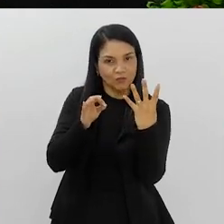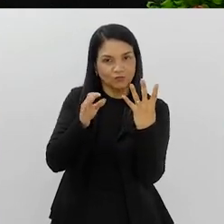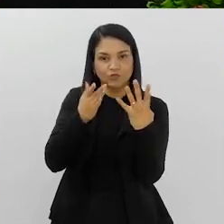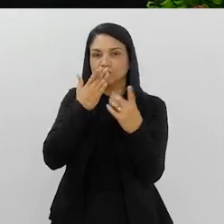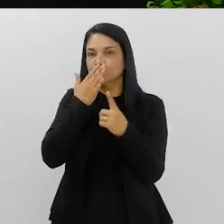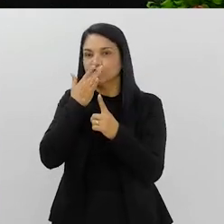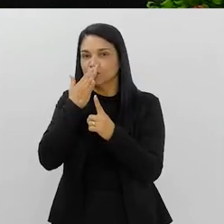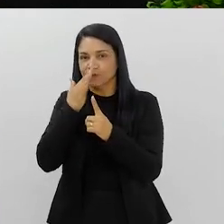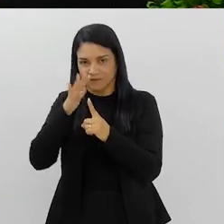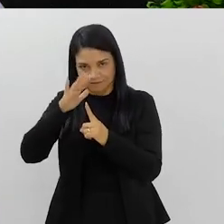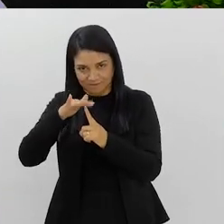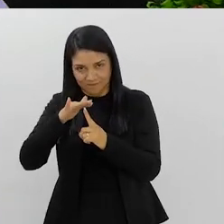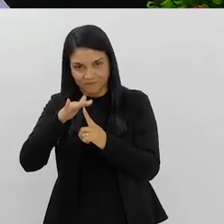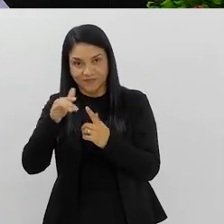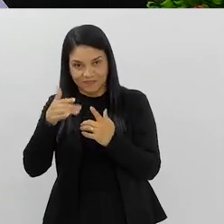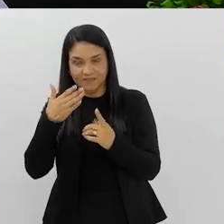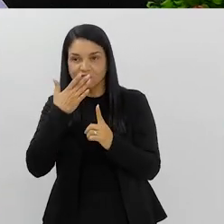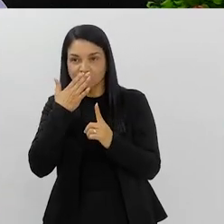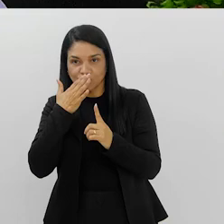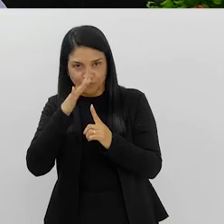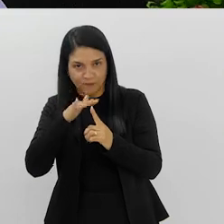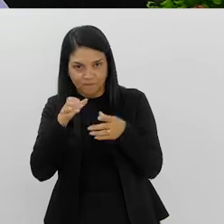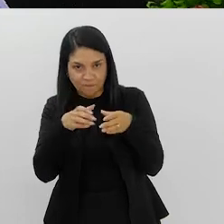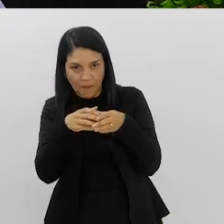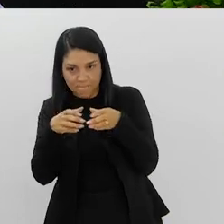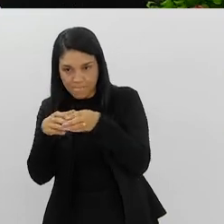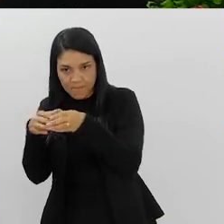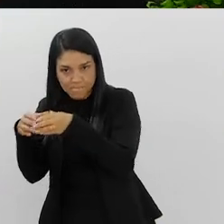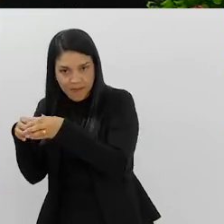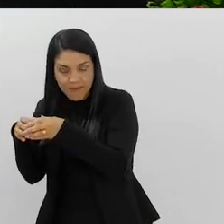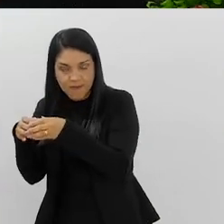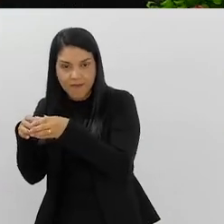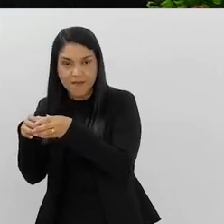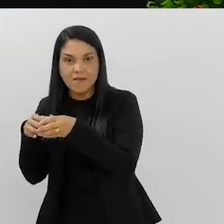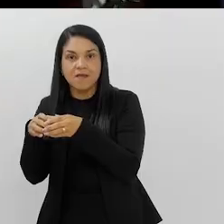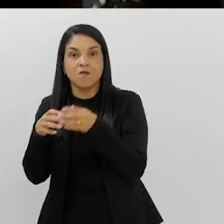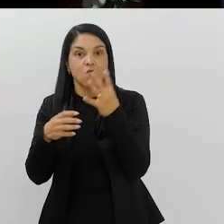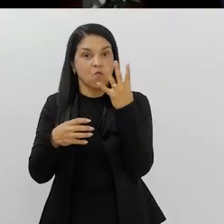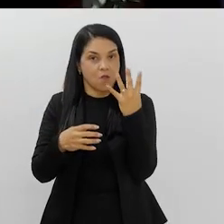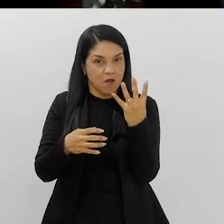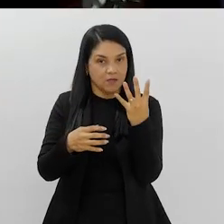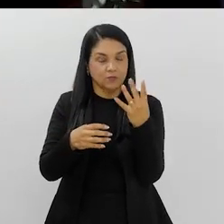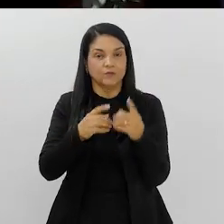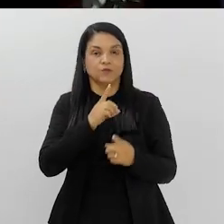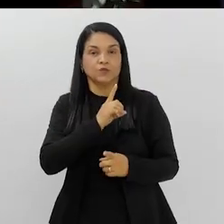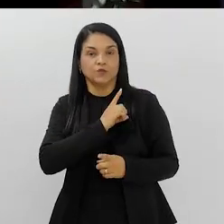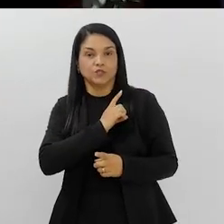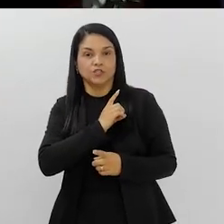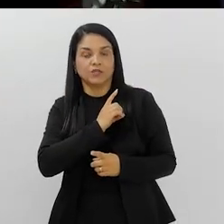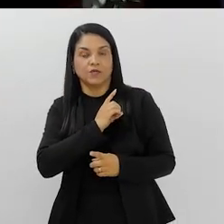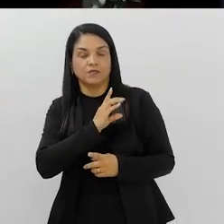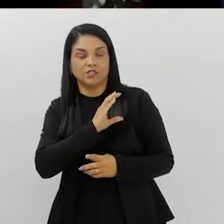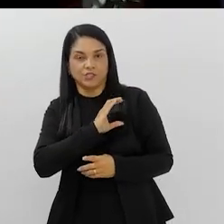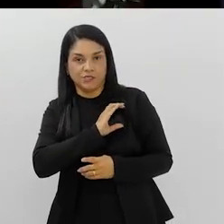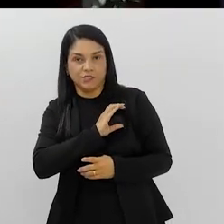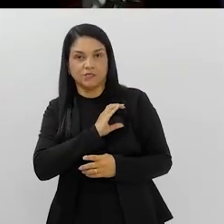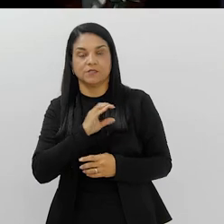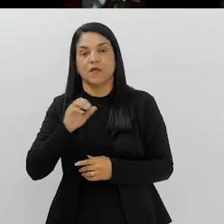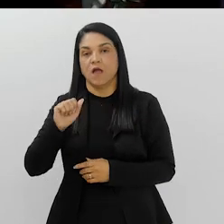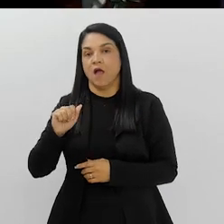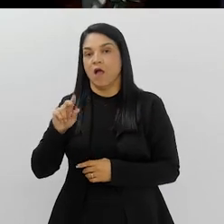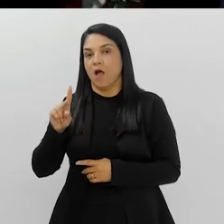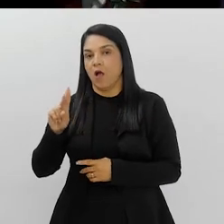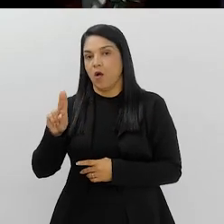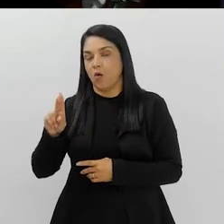verdade, Reinaldo, 25% para Verdade, cada um. verdade, verdade. Porque A ali, aquelas quatro, quatro verdade. equipes ali, o Duque de